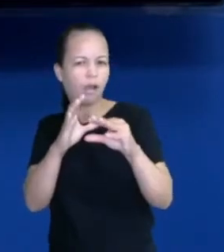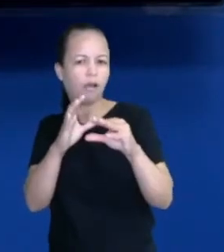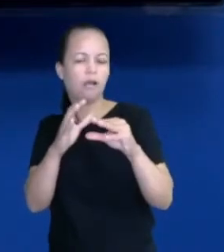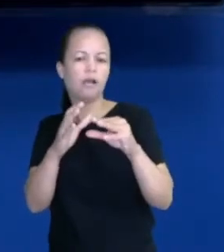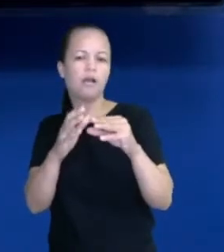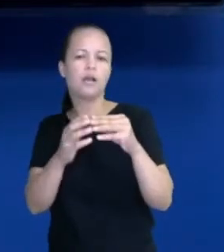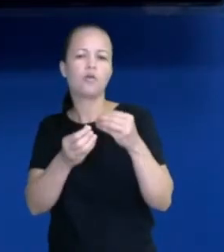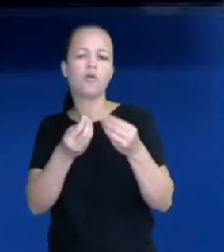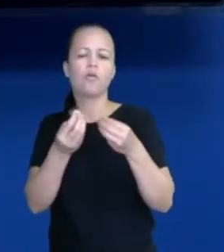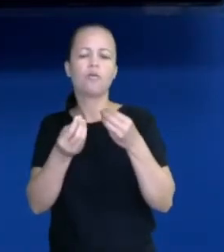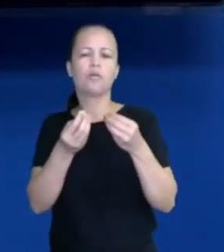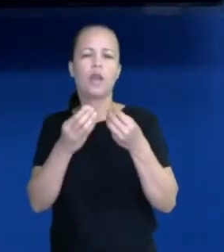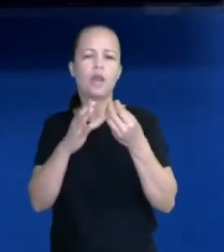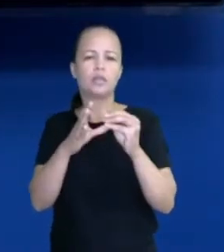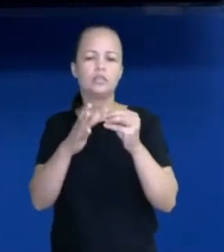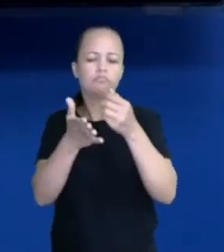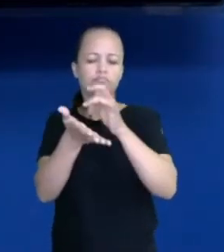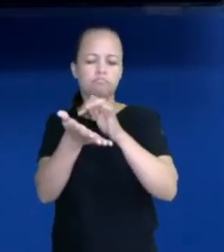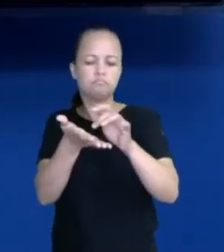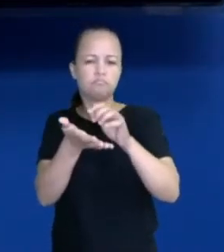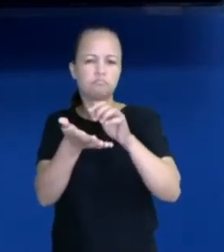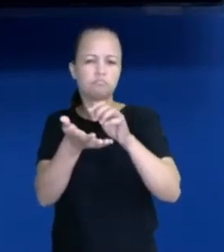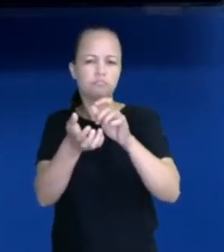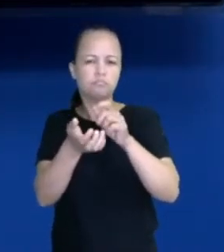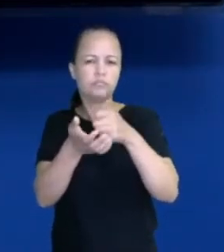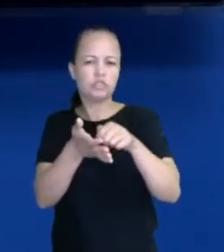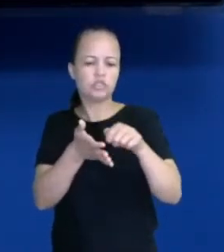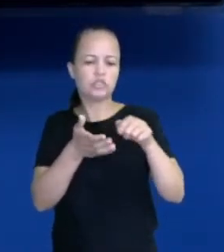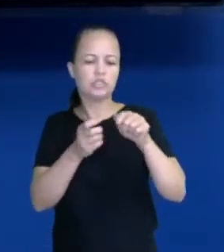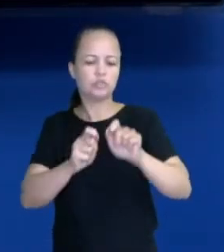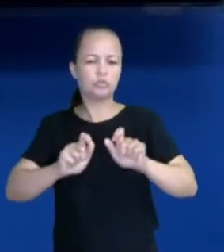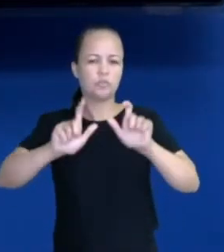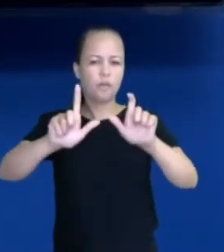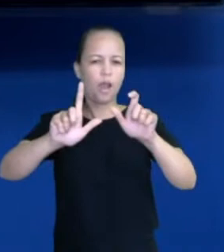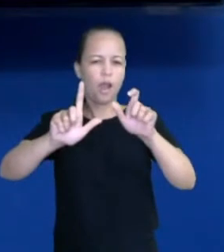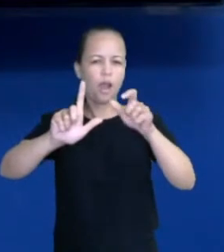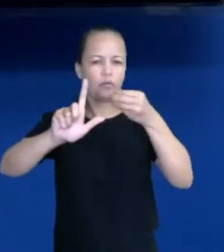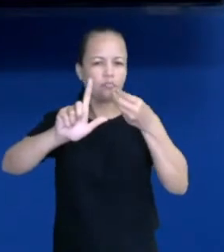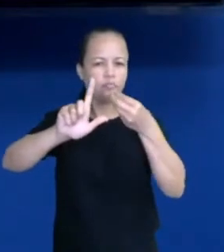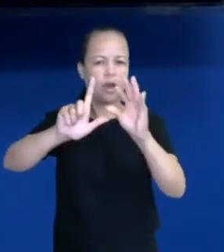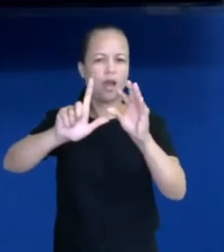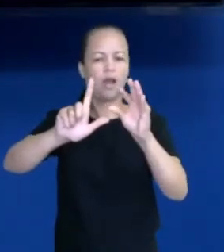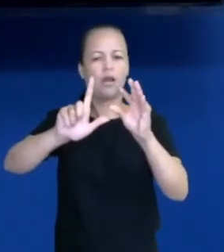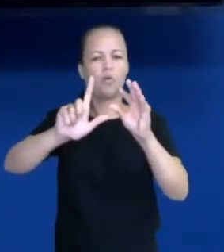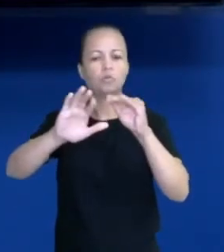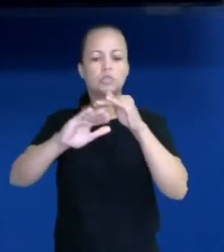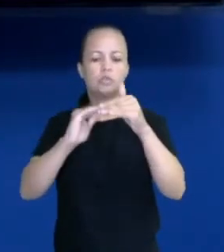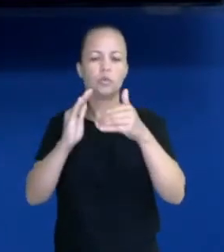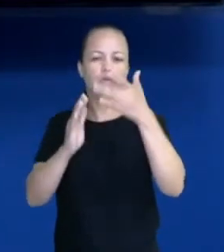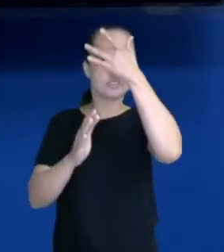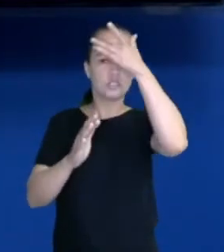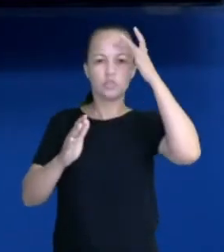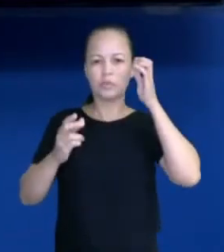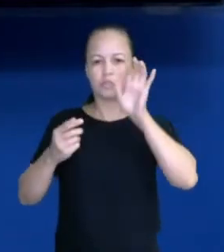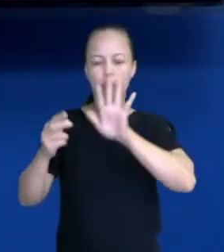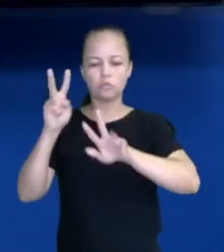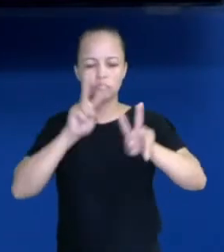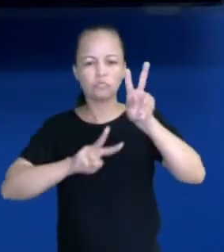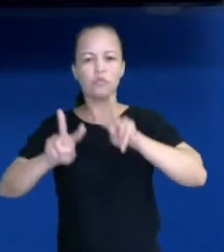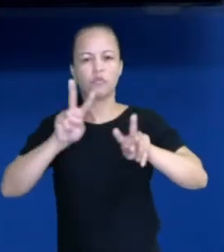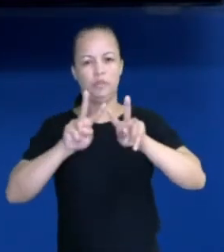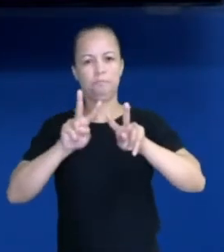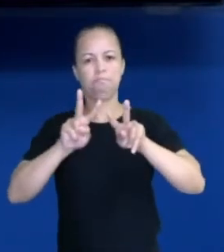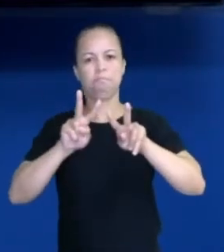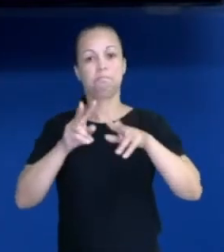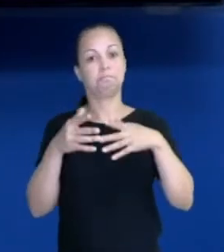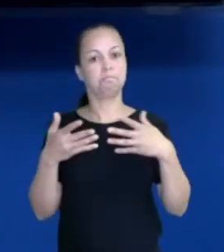gente colocar isso escrito, colocar isso num veículo que todo mundo tem acesso. Então, meus